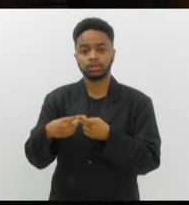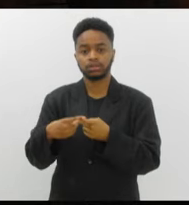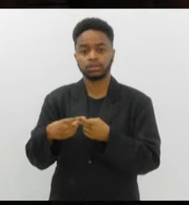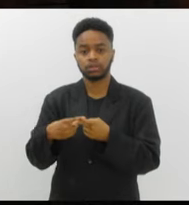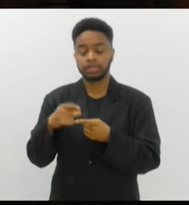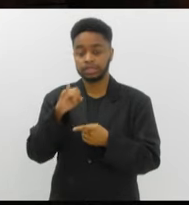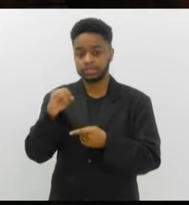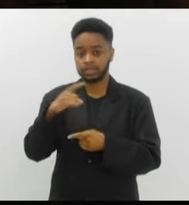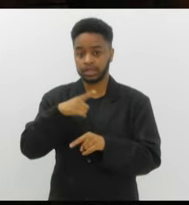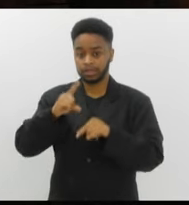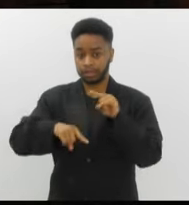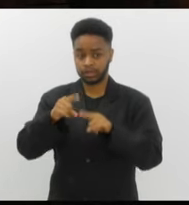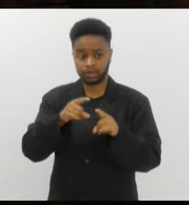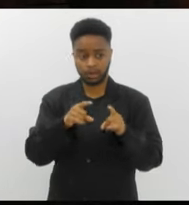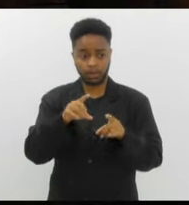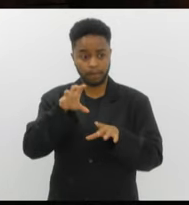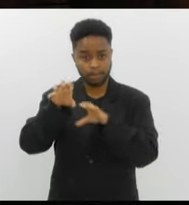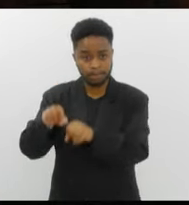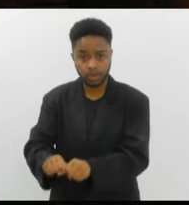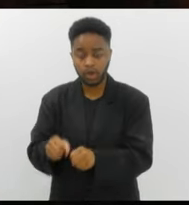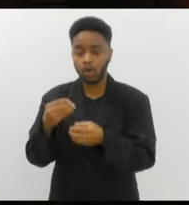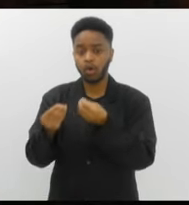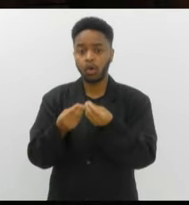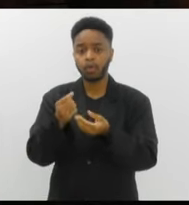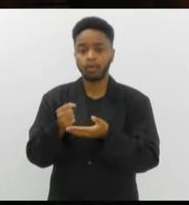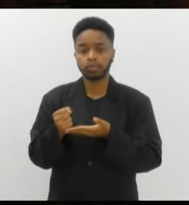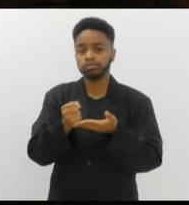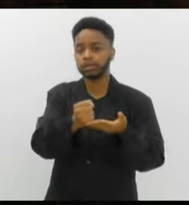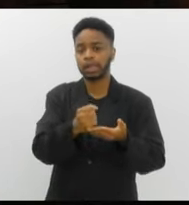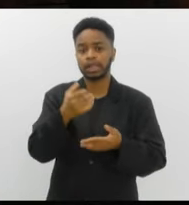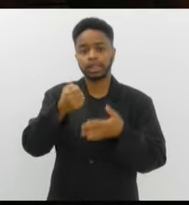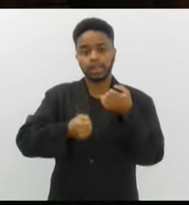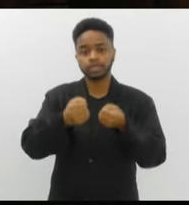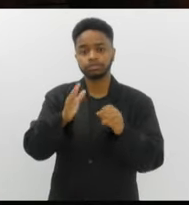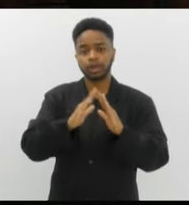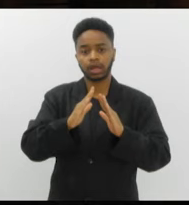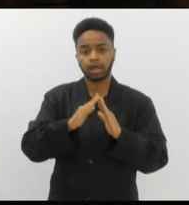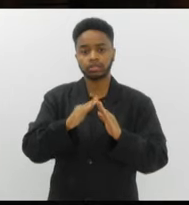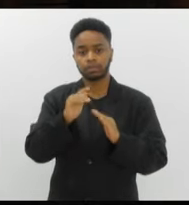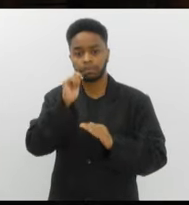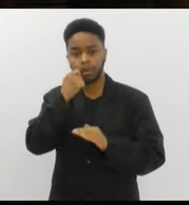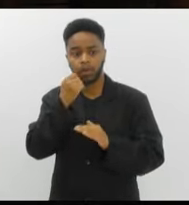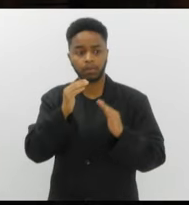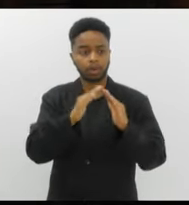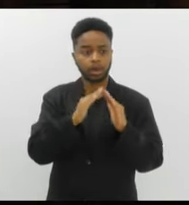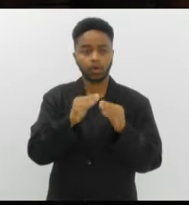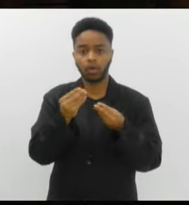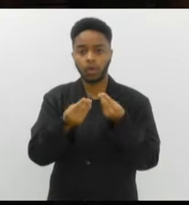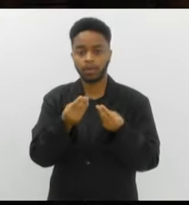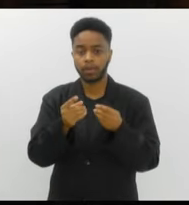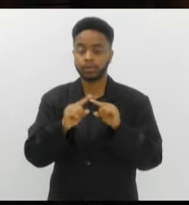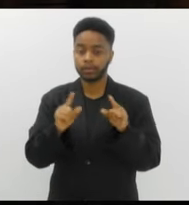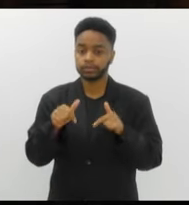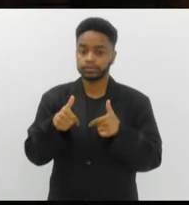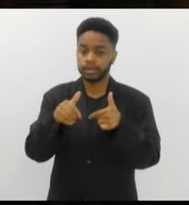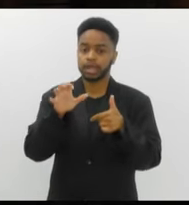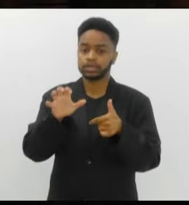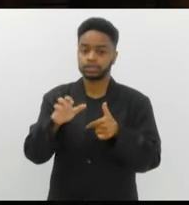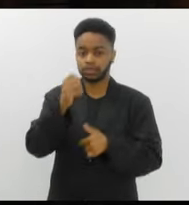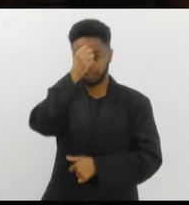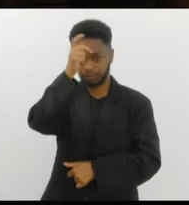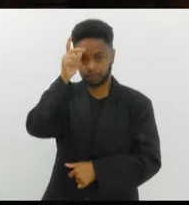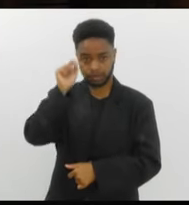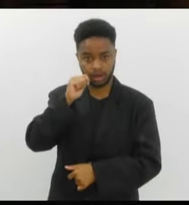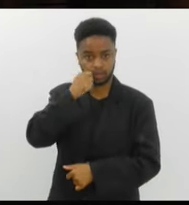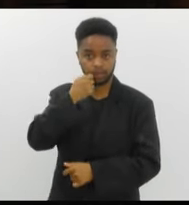tem a sua mercadoria vendida, como é que ele vai levar o leite para a sua casa, o pão para a sua família? Esse é um ato do prefeito Eduardo Paes, que eu não vi